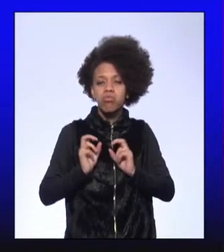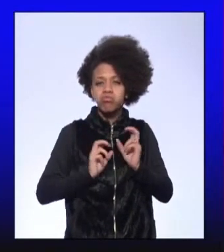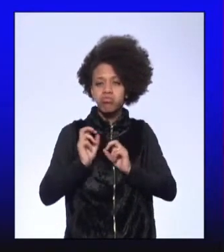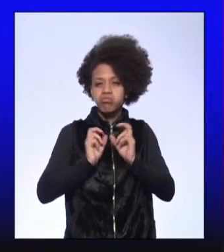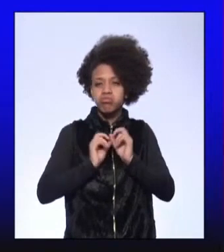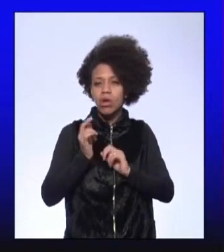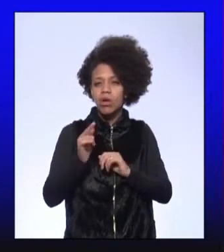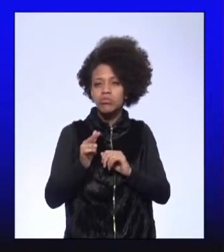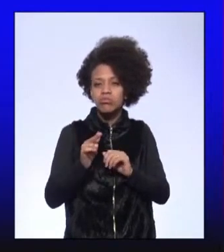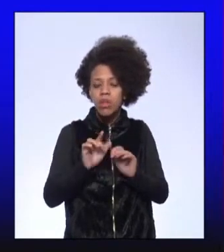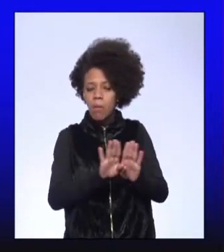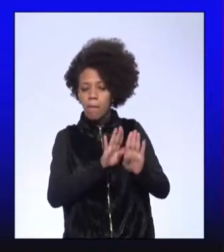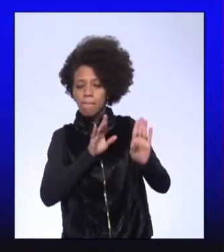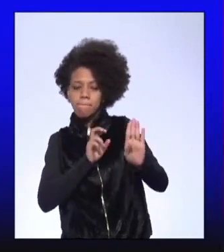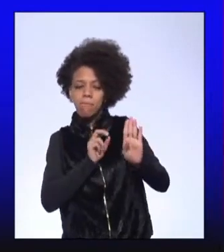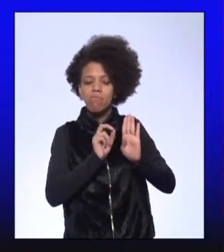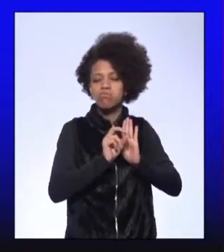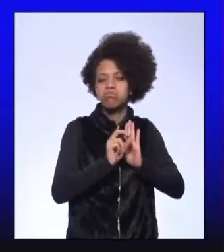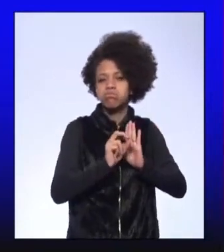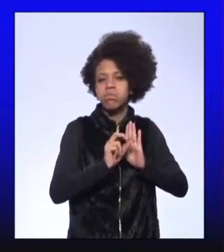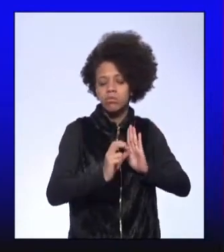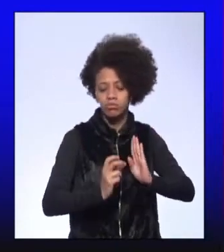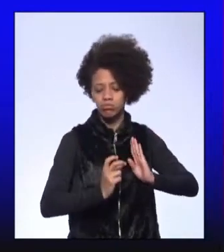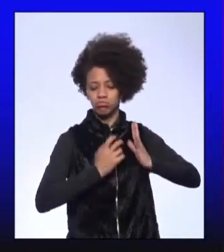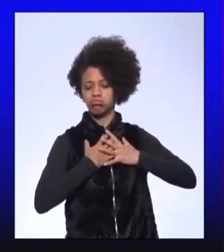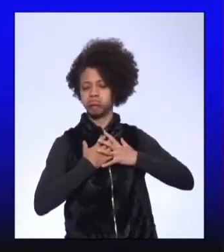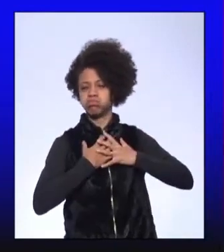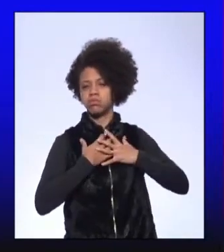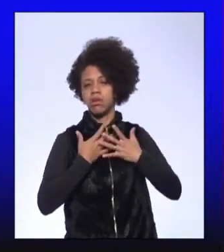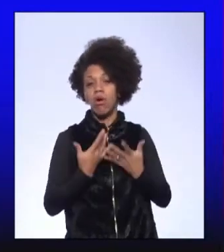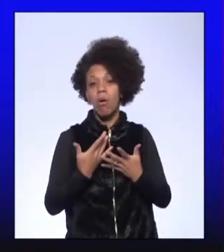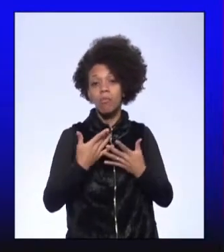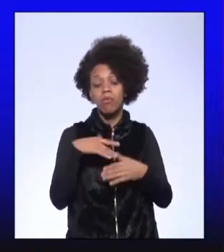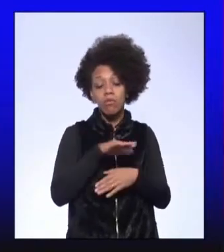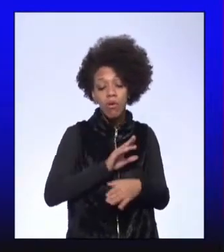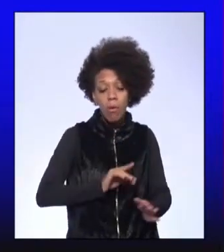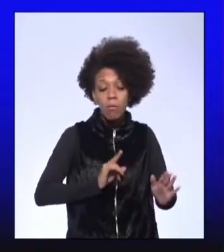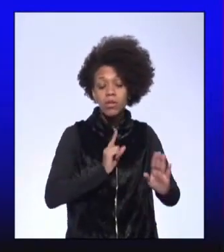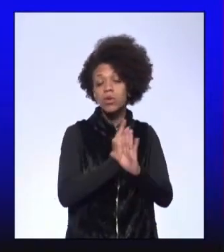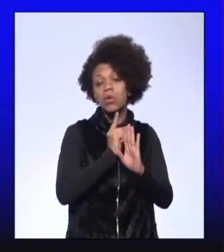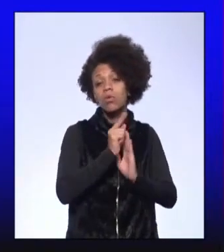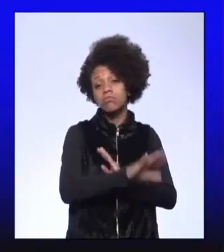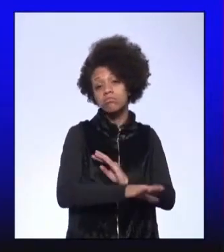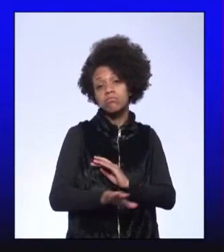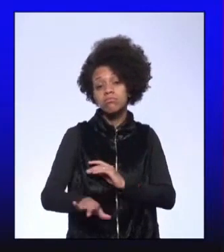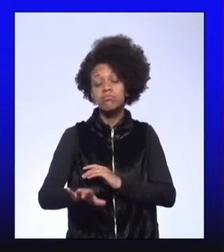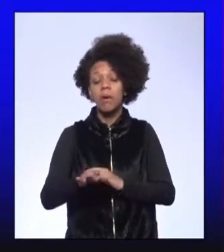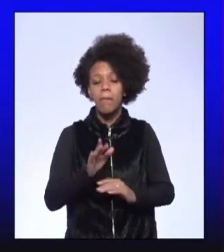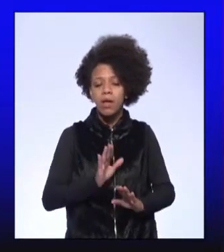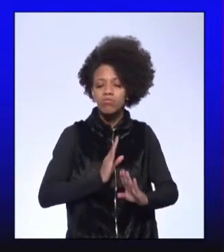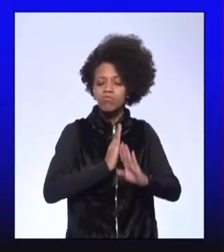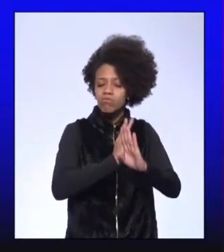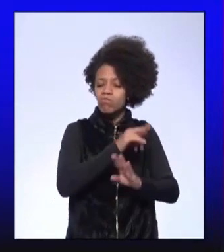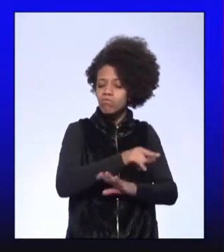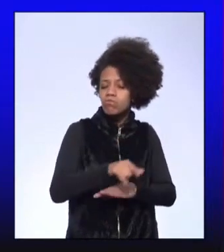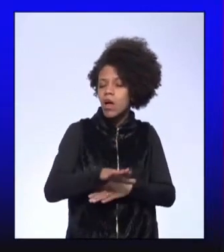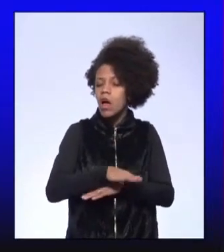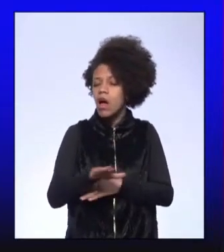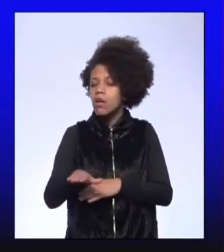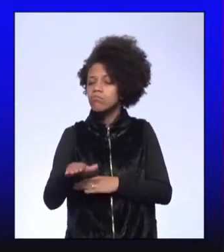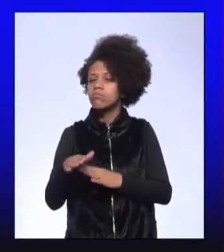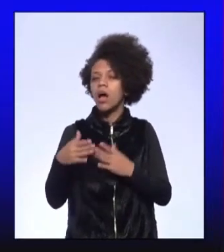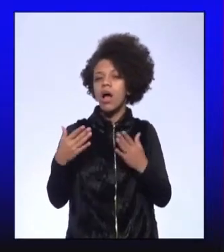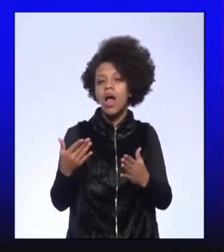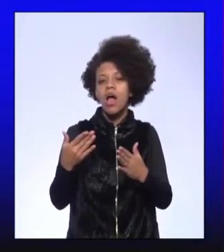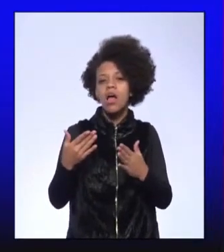porta de entrada no nosso organismo tão escancarada como encontra nos adultos e em outros grupos